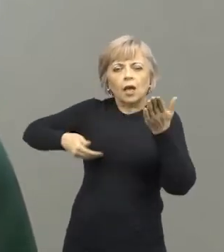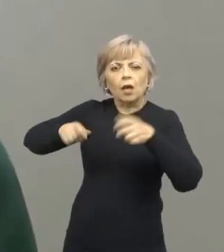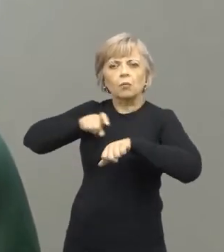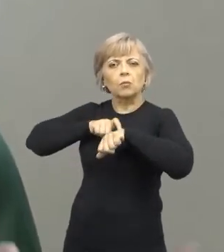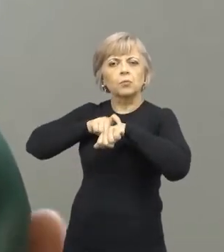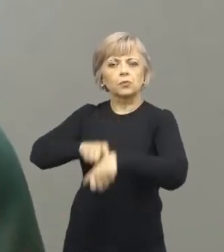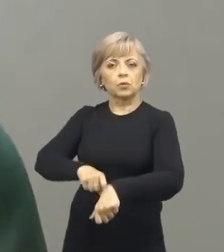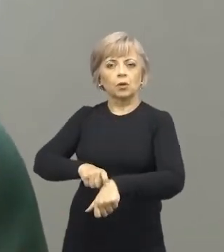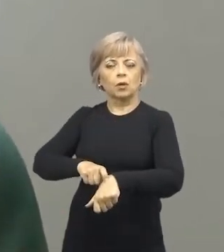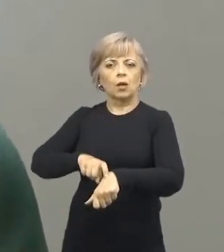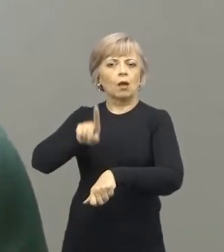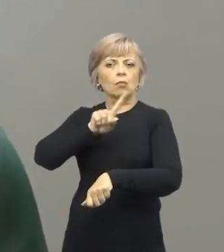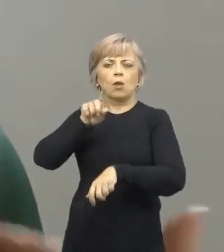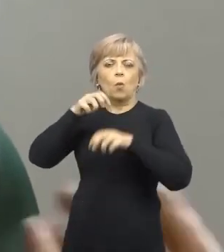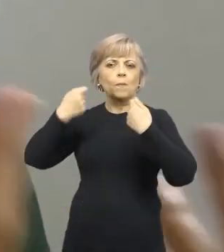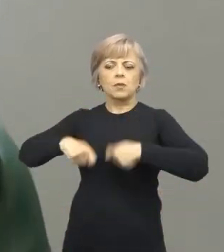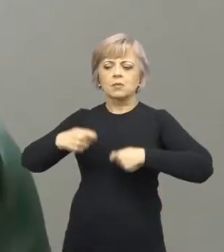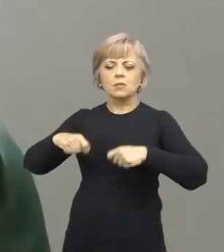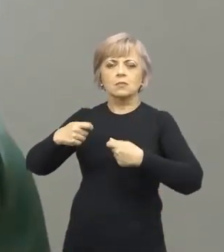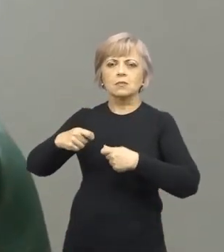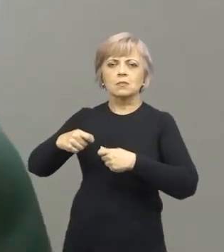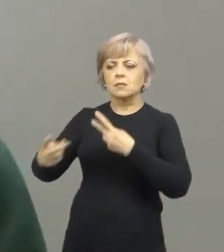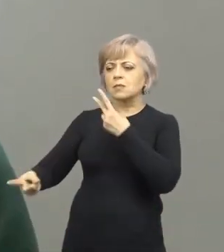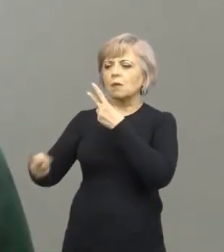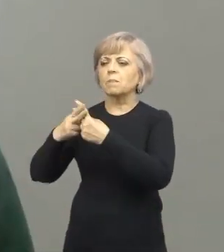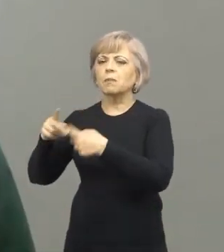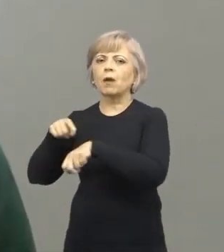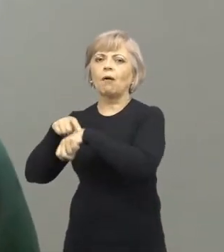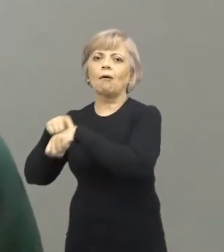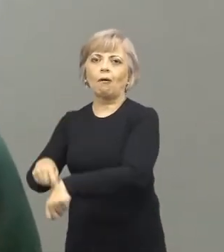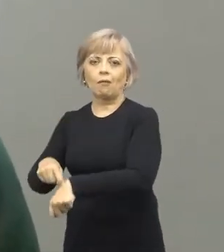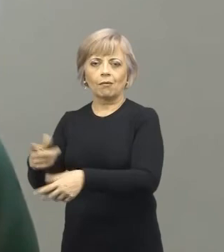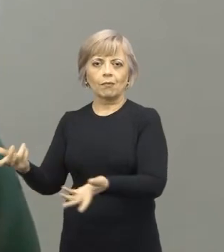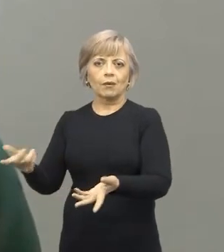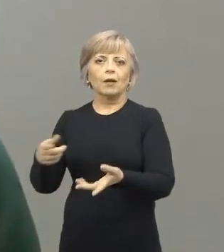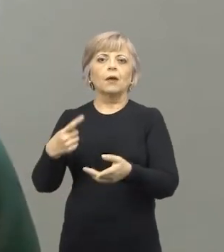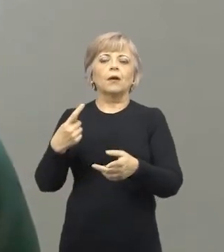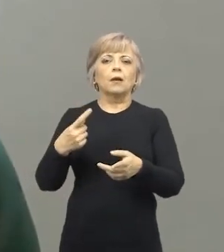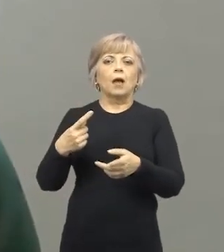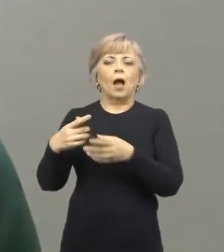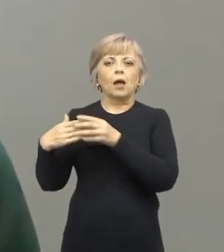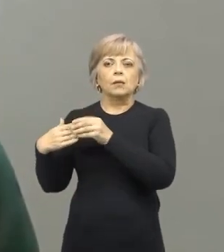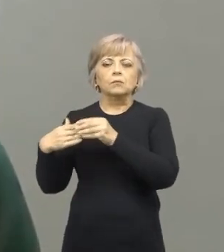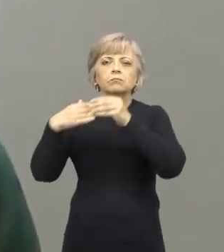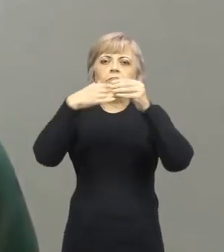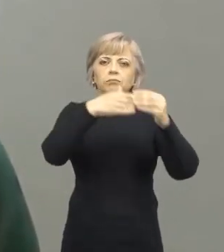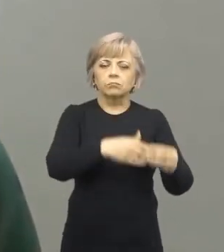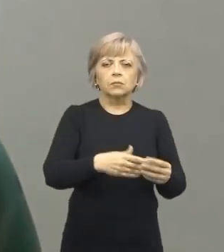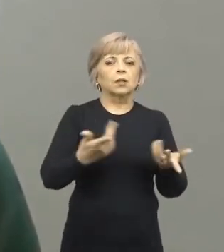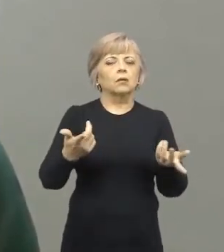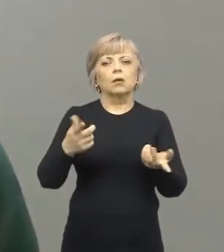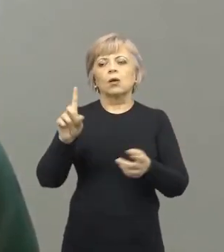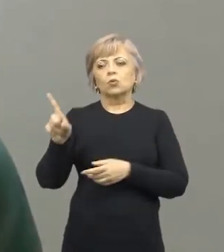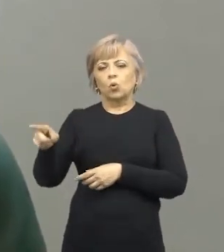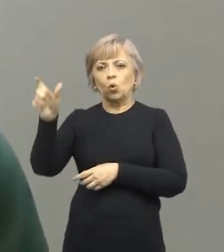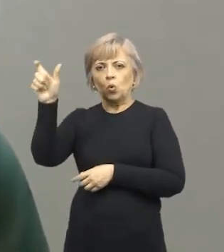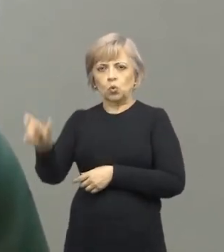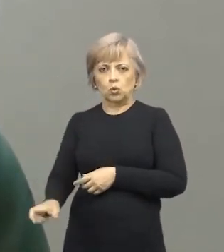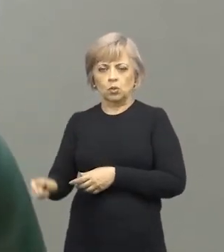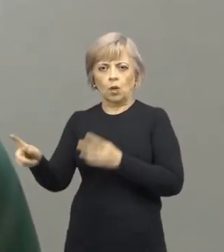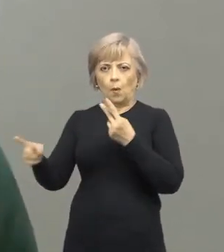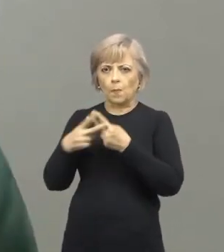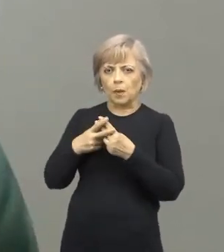portanto, sem ter que fazer a prisão em flagrante, fazer um encaminhamento do agente preso, do cidadão preso